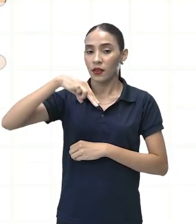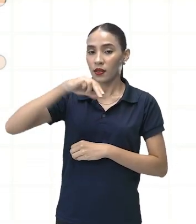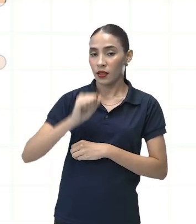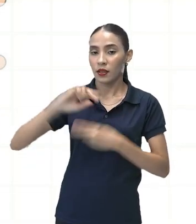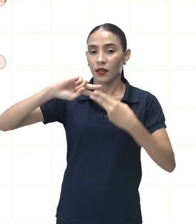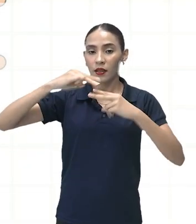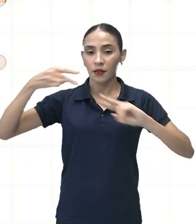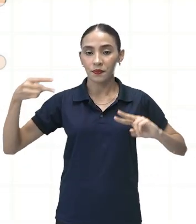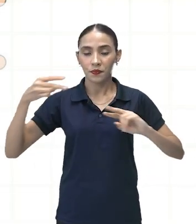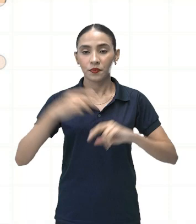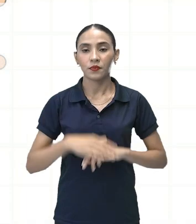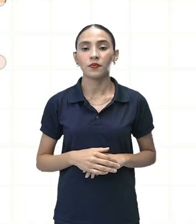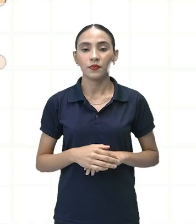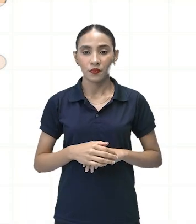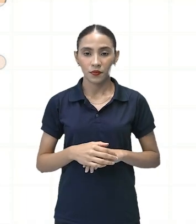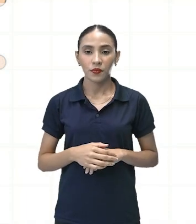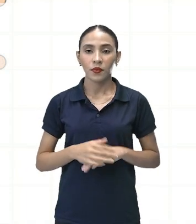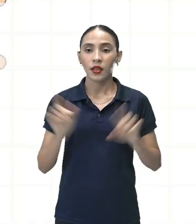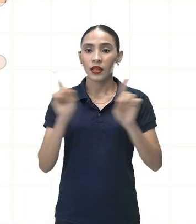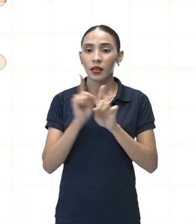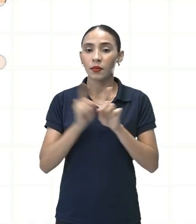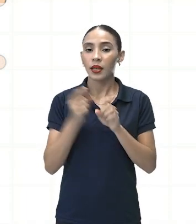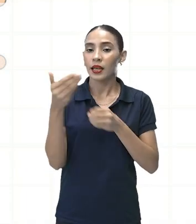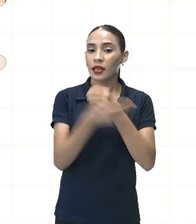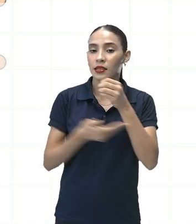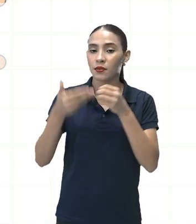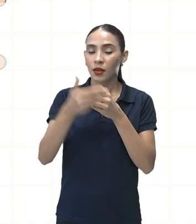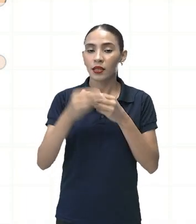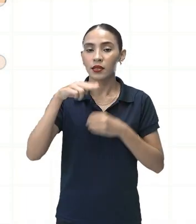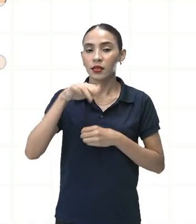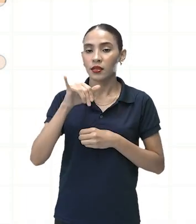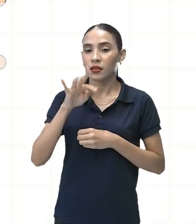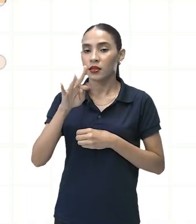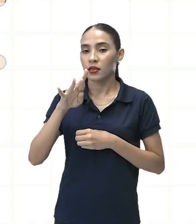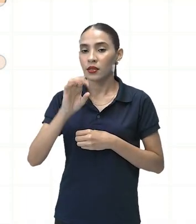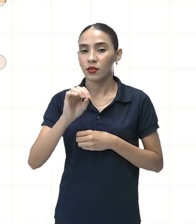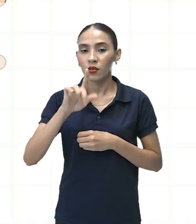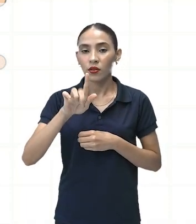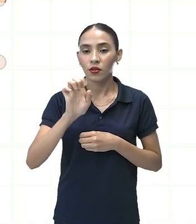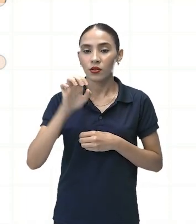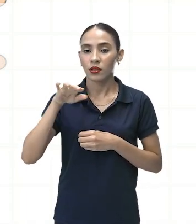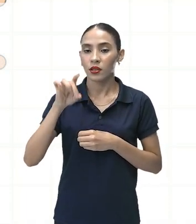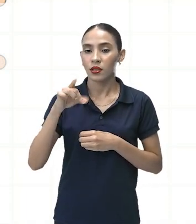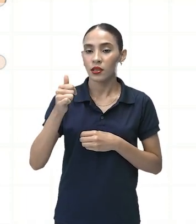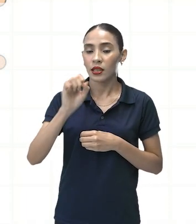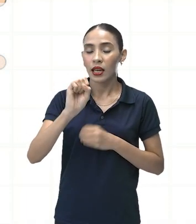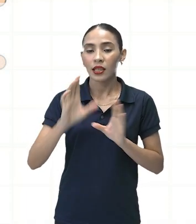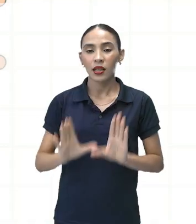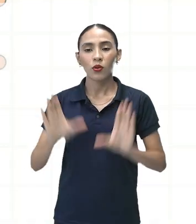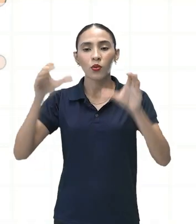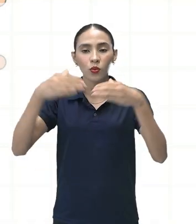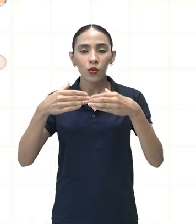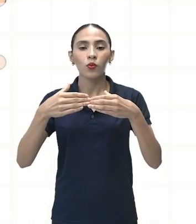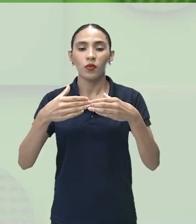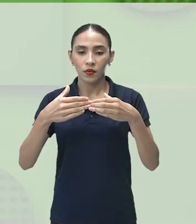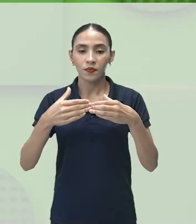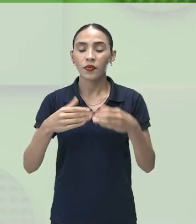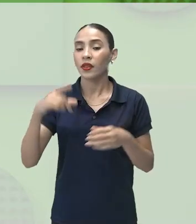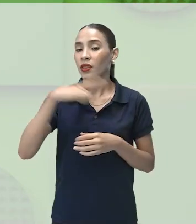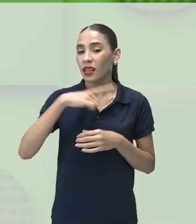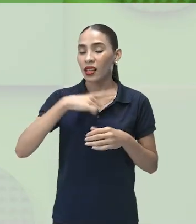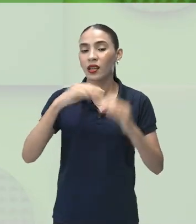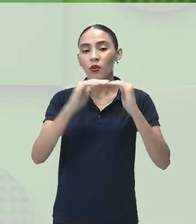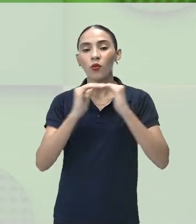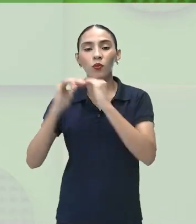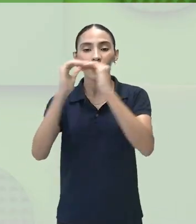vários nucleotídeos que vão aí estruturando a molécula de DNA. Bem, as bases